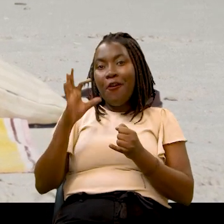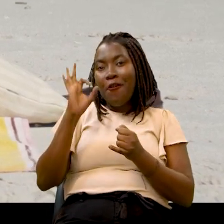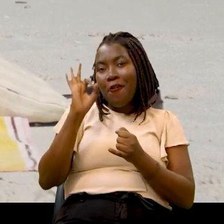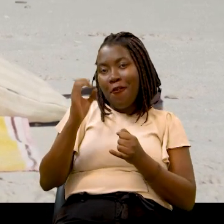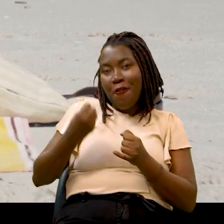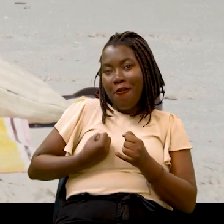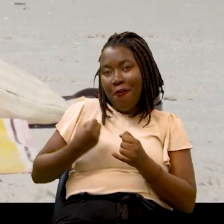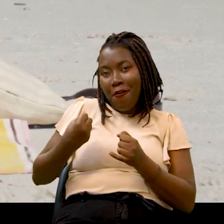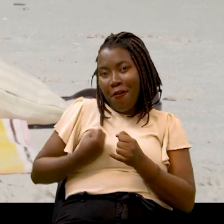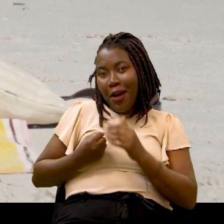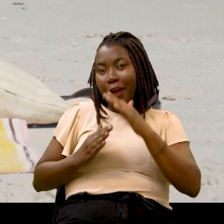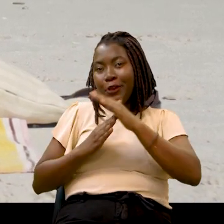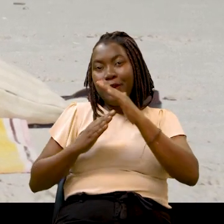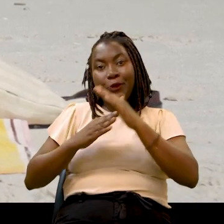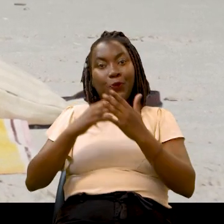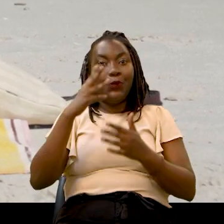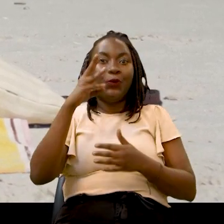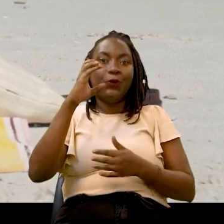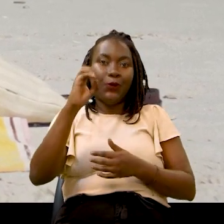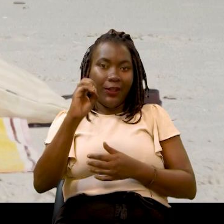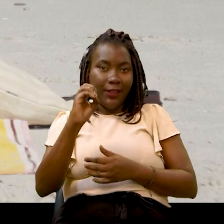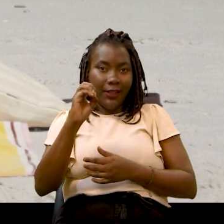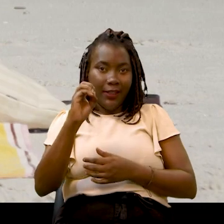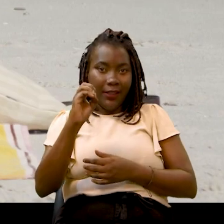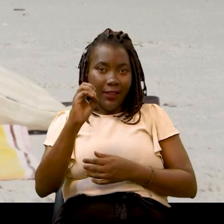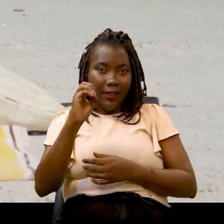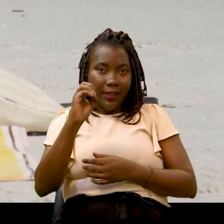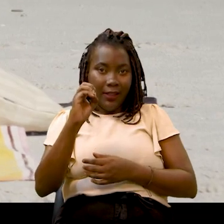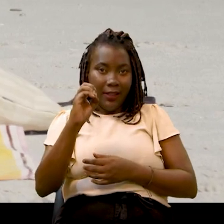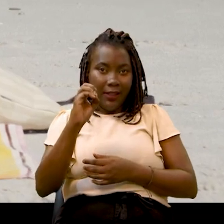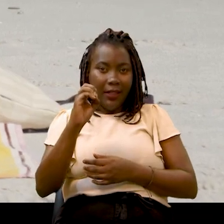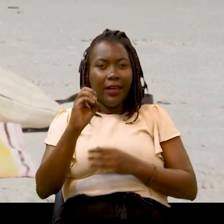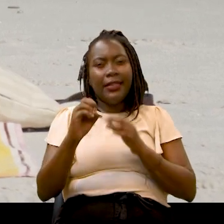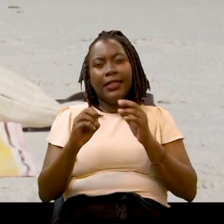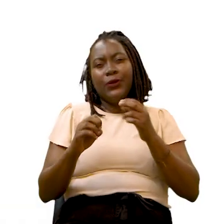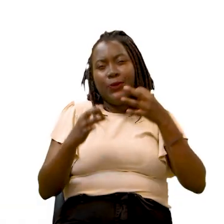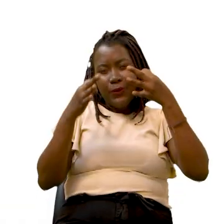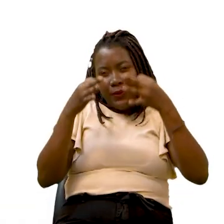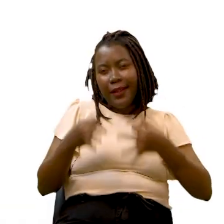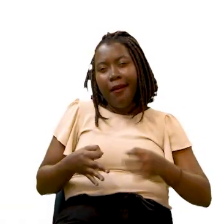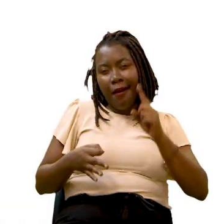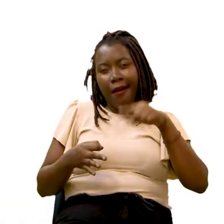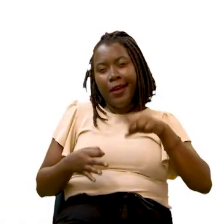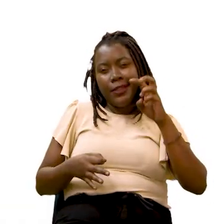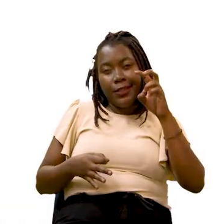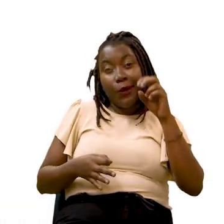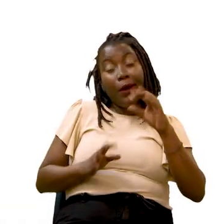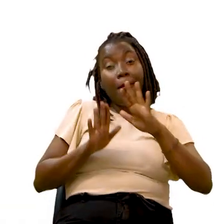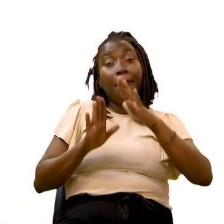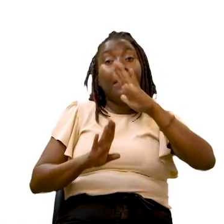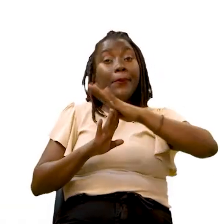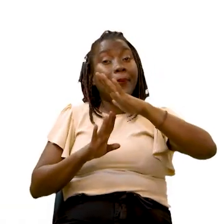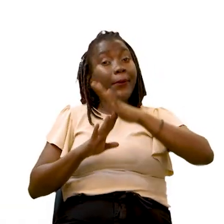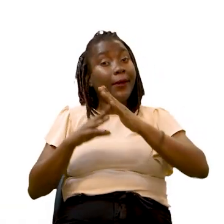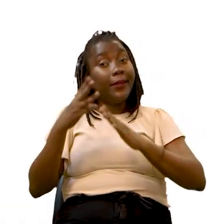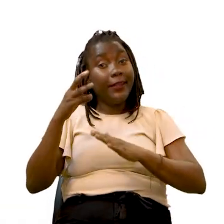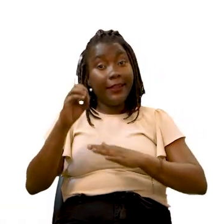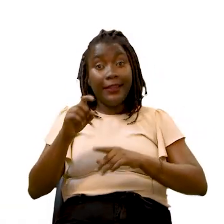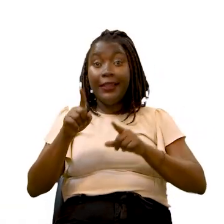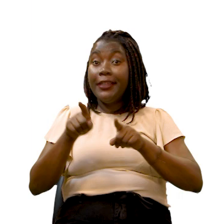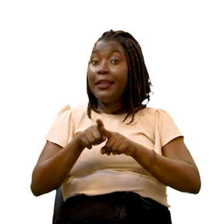de proteção solar no mínimo 30. O ideal seria os 50, né, mas no mínimo